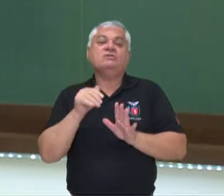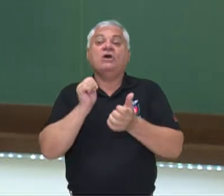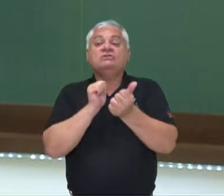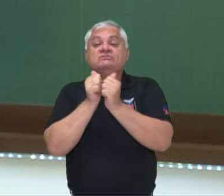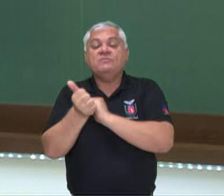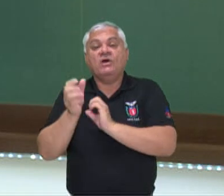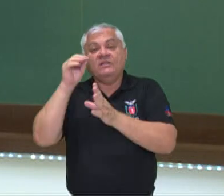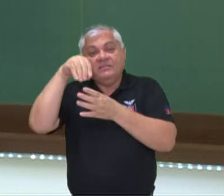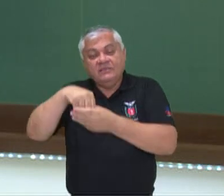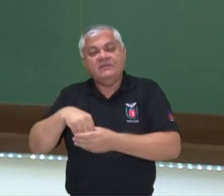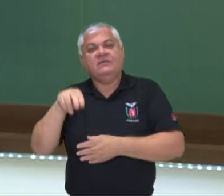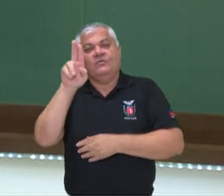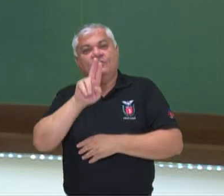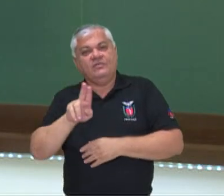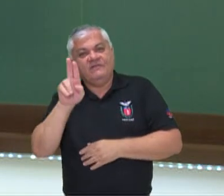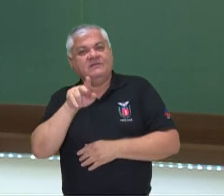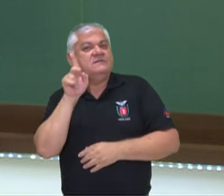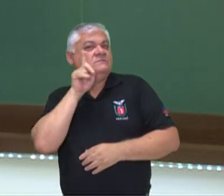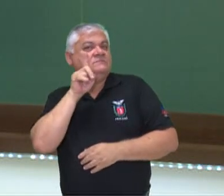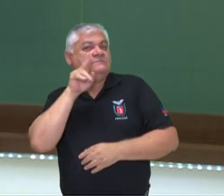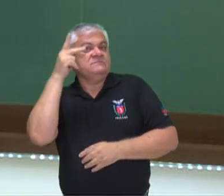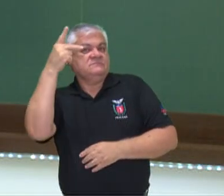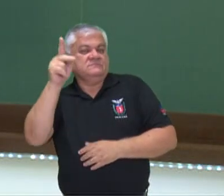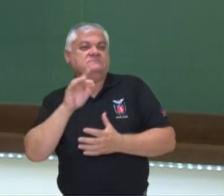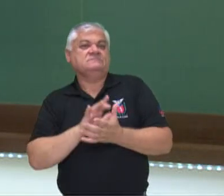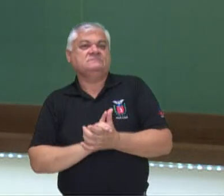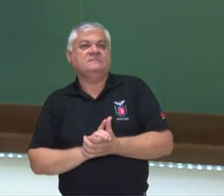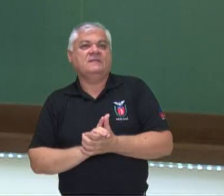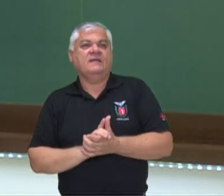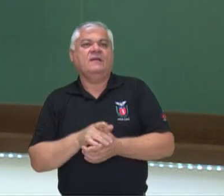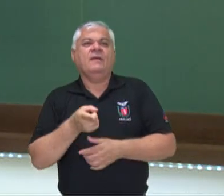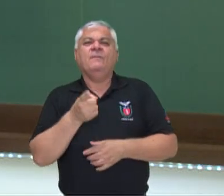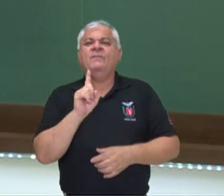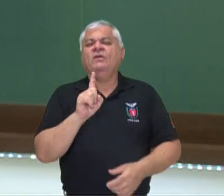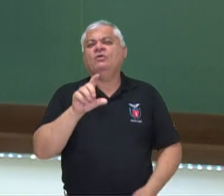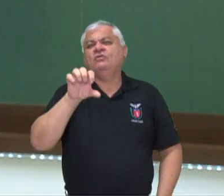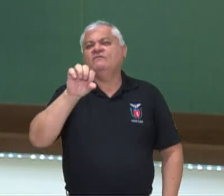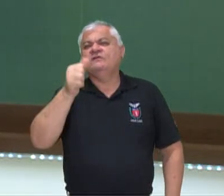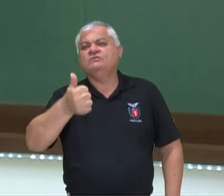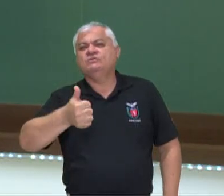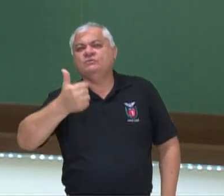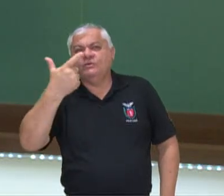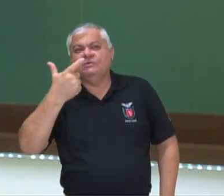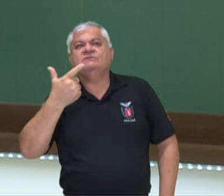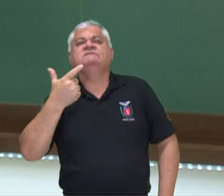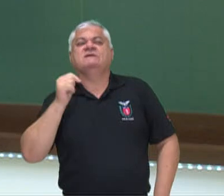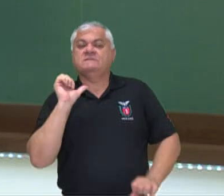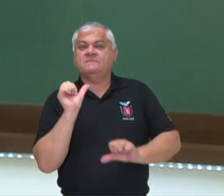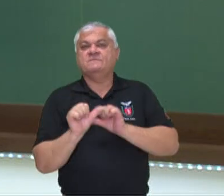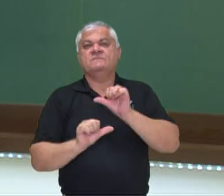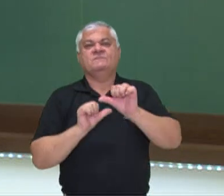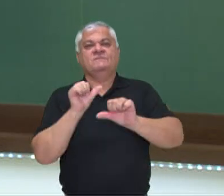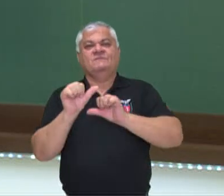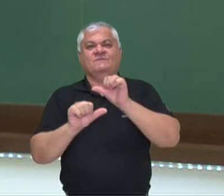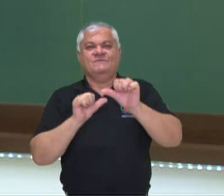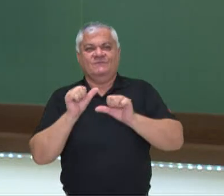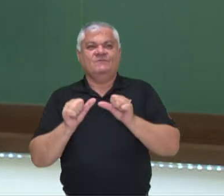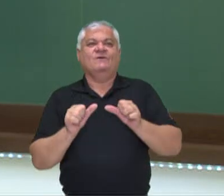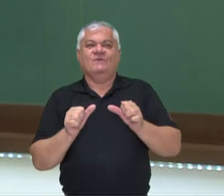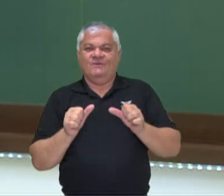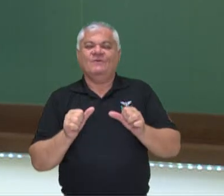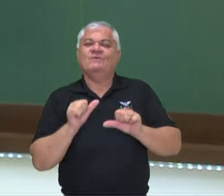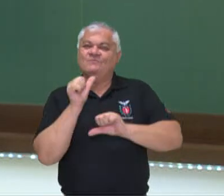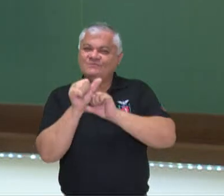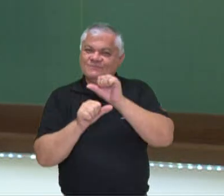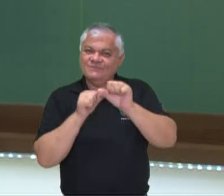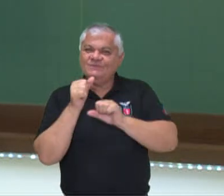entre duas universidades norte-americanas, tá? Em 1912 ele daí sofreu algumas alterações já